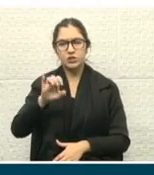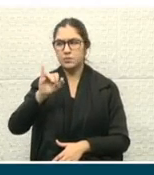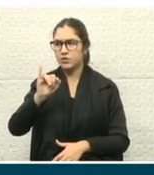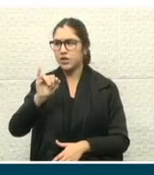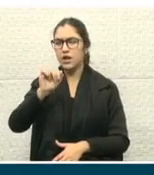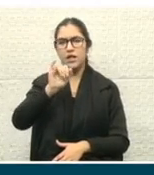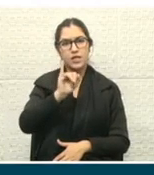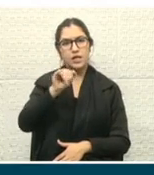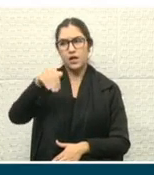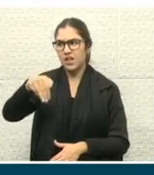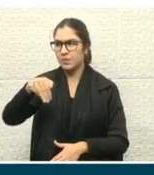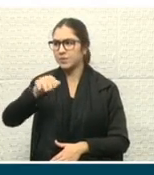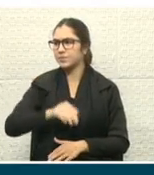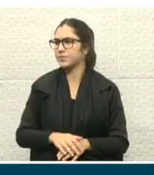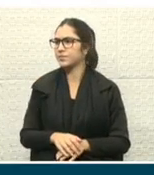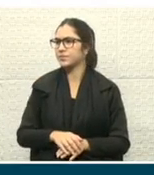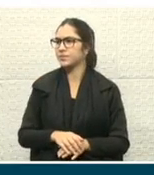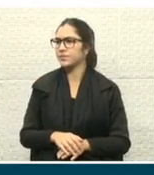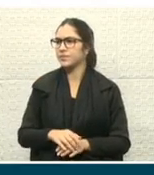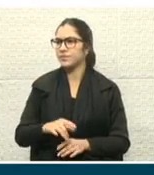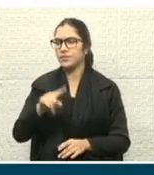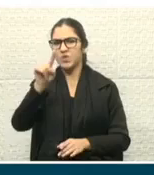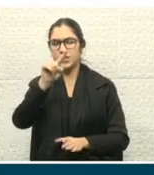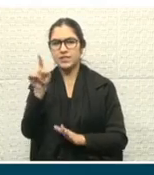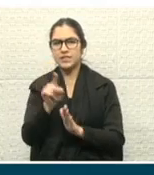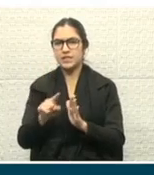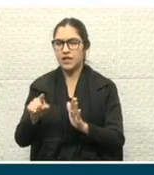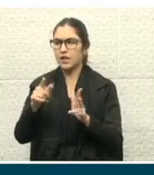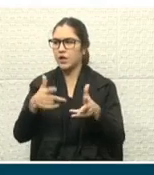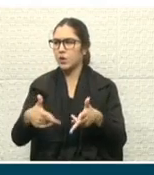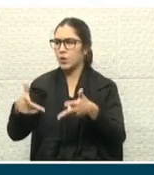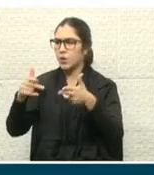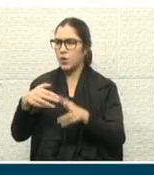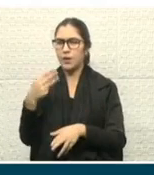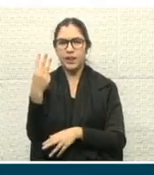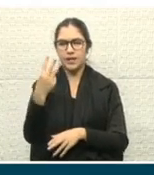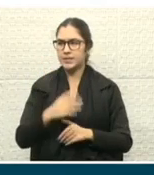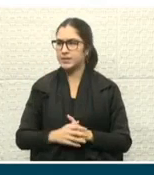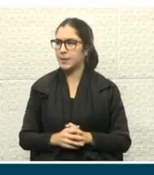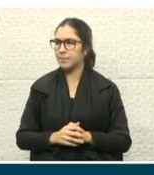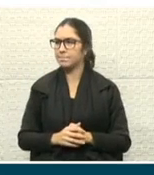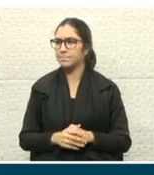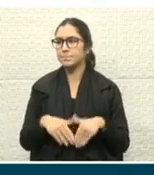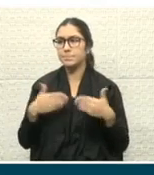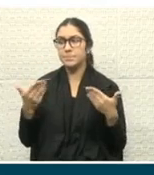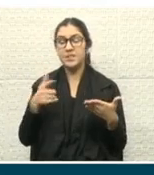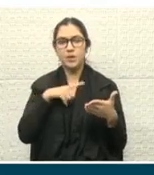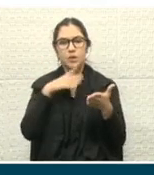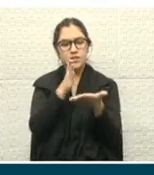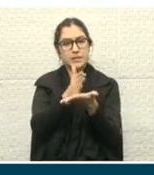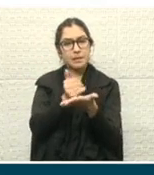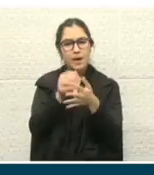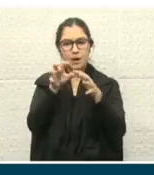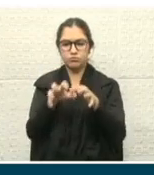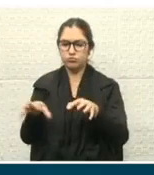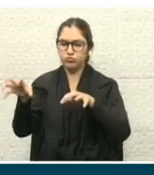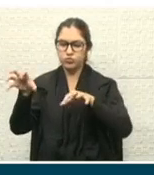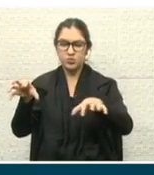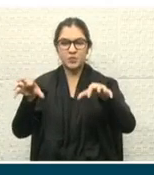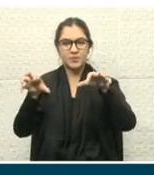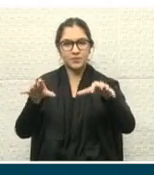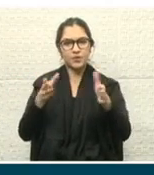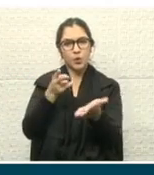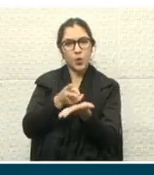Então, nesse caso, a parte imaginária de z é igual a 3. Então, eu vou separar